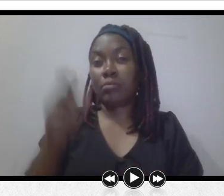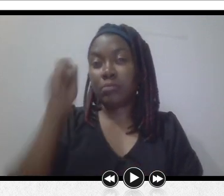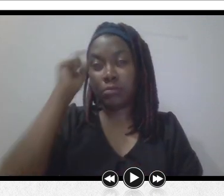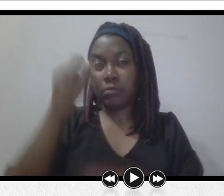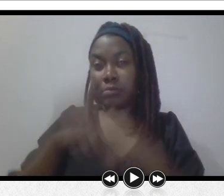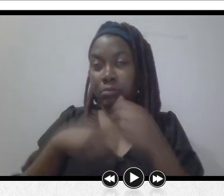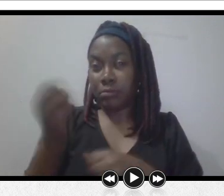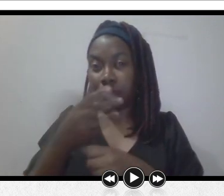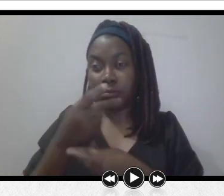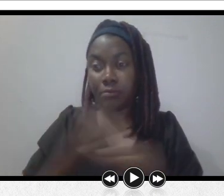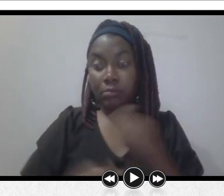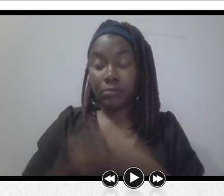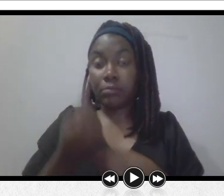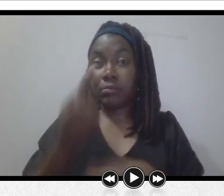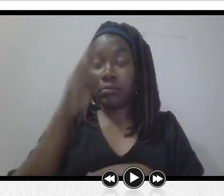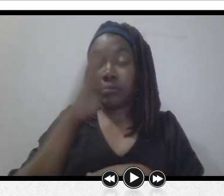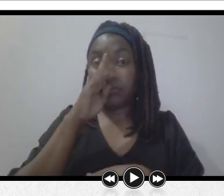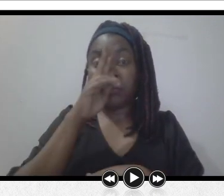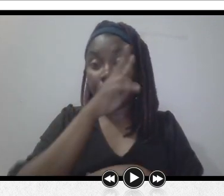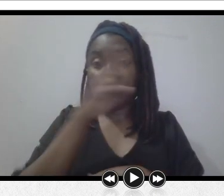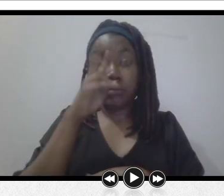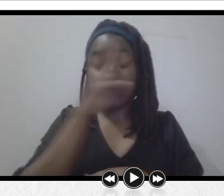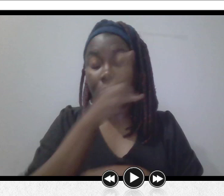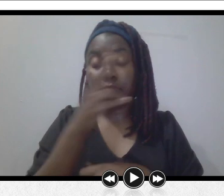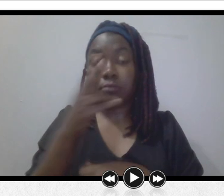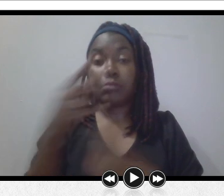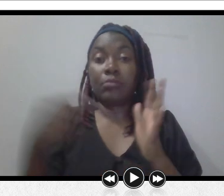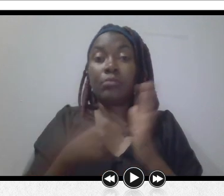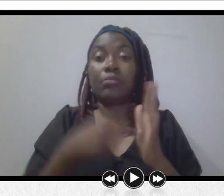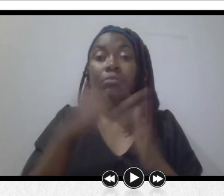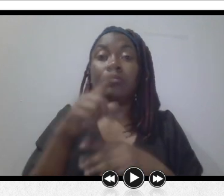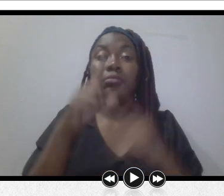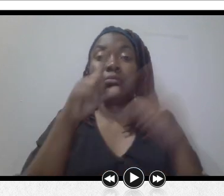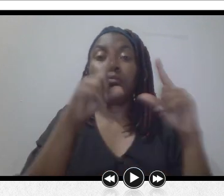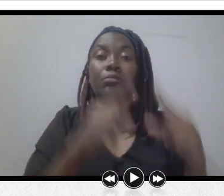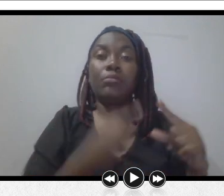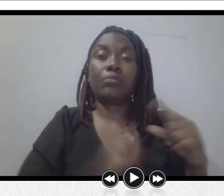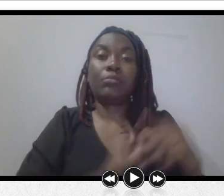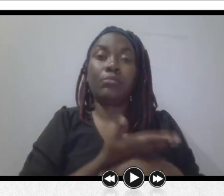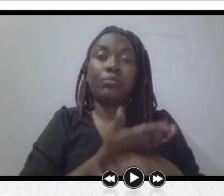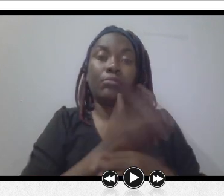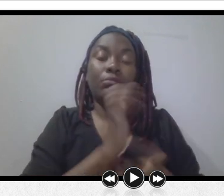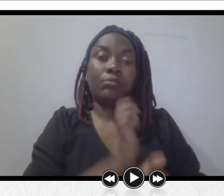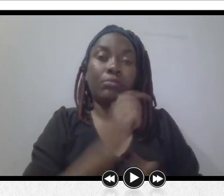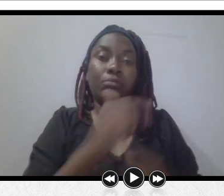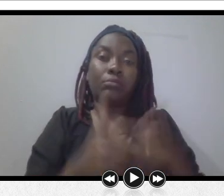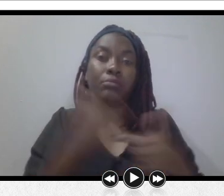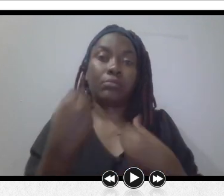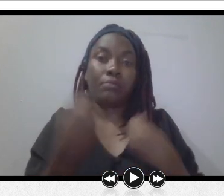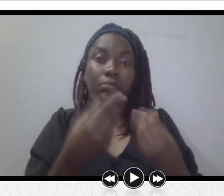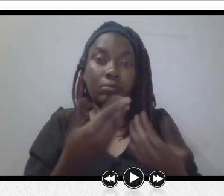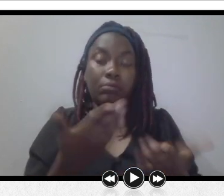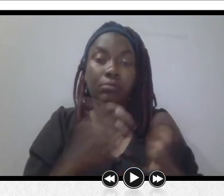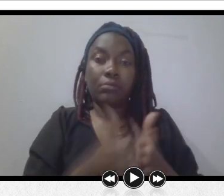administrativa, uma das grandes premissas foi que tivéssemos uma menor participação do Estado na prestação de serviço. Então,